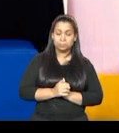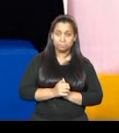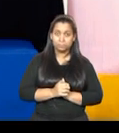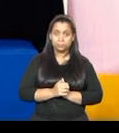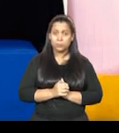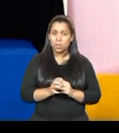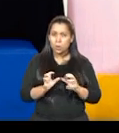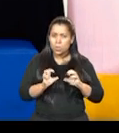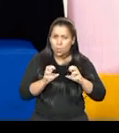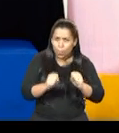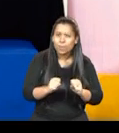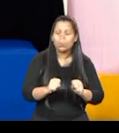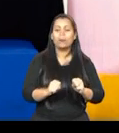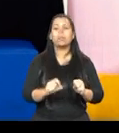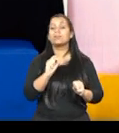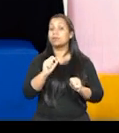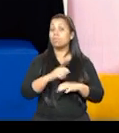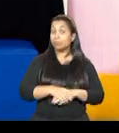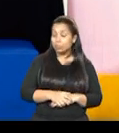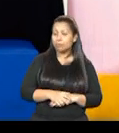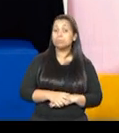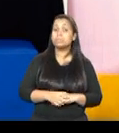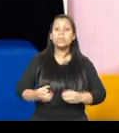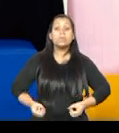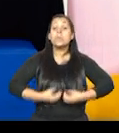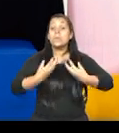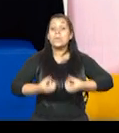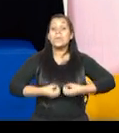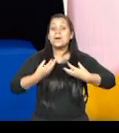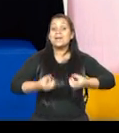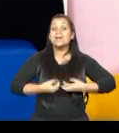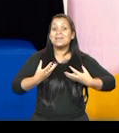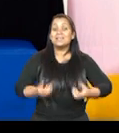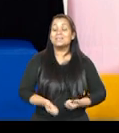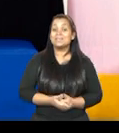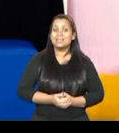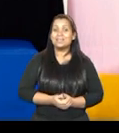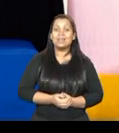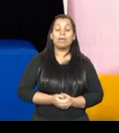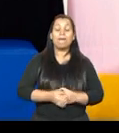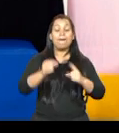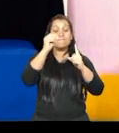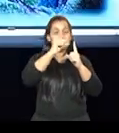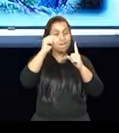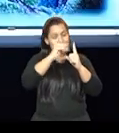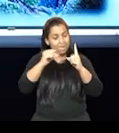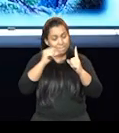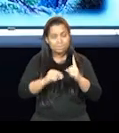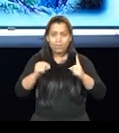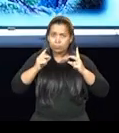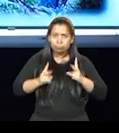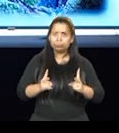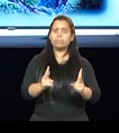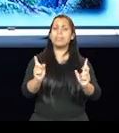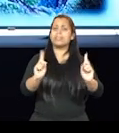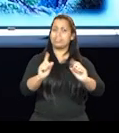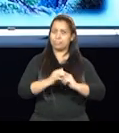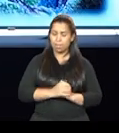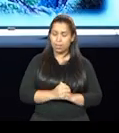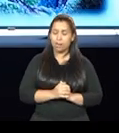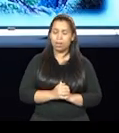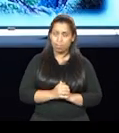Poesia concreta é um tipo de poesia que não tem os tradicionais versos. E por isso,